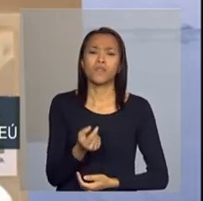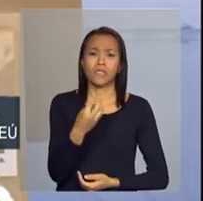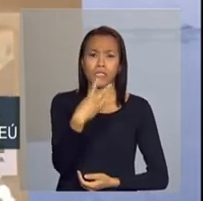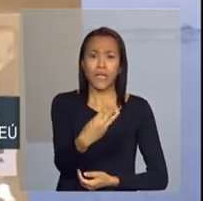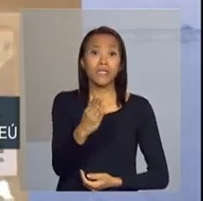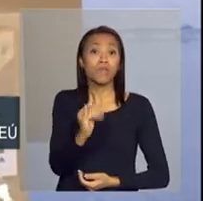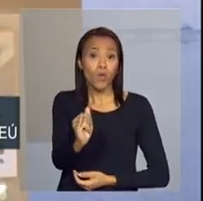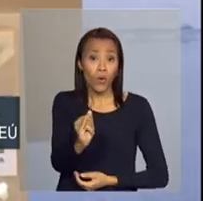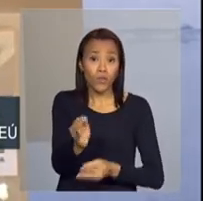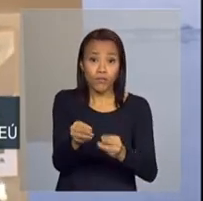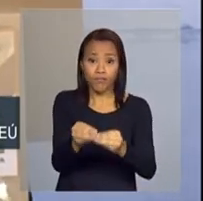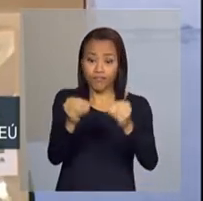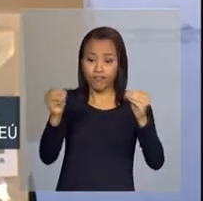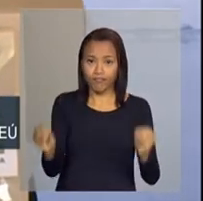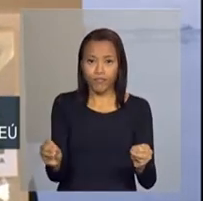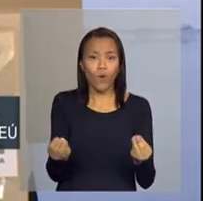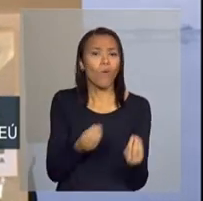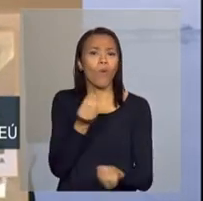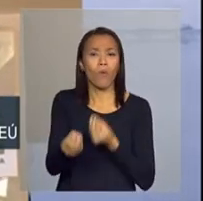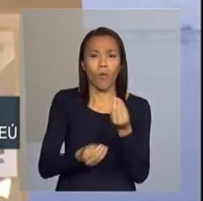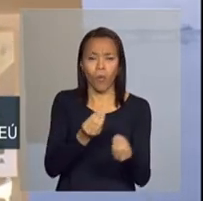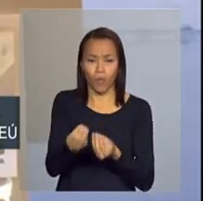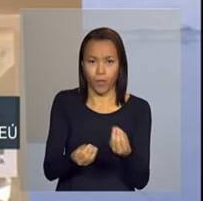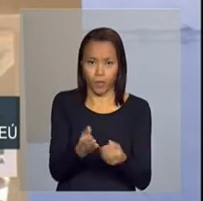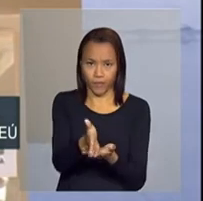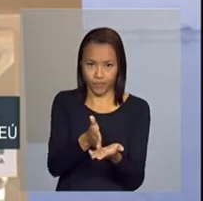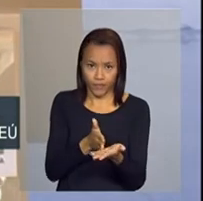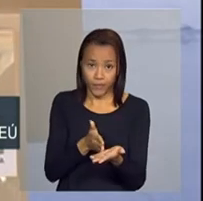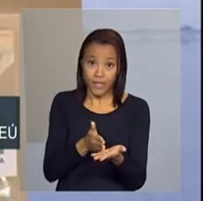se dividem. Em primeiro lugar, são